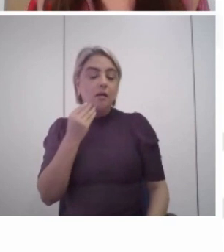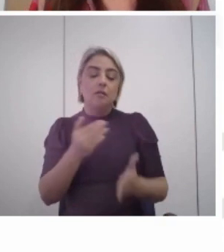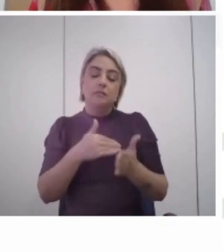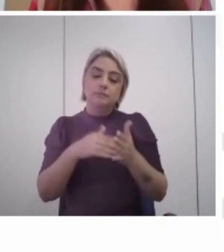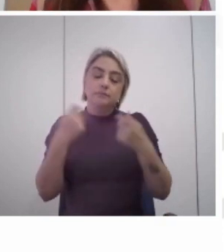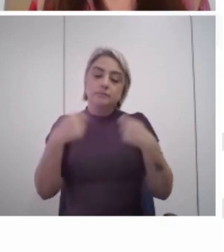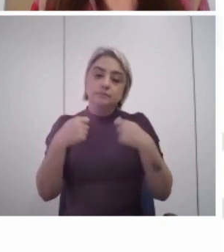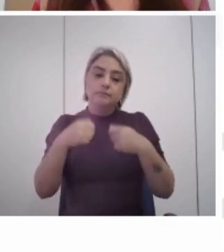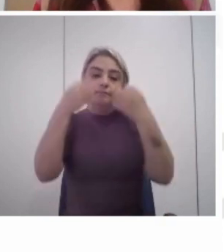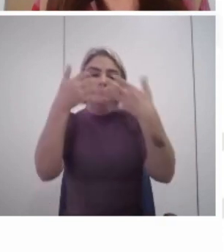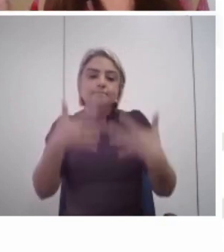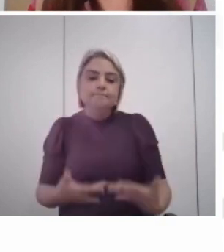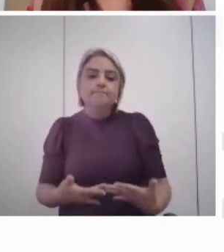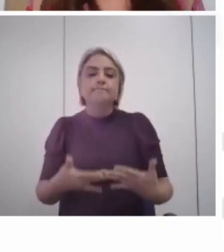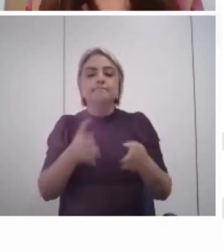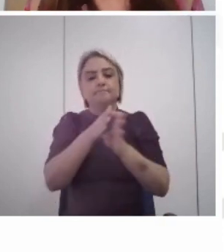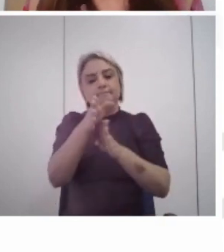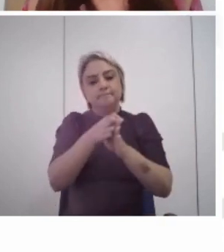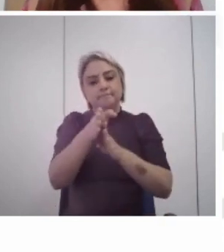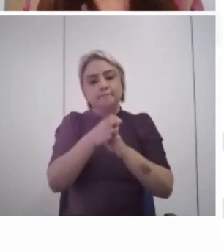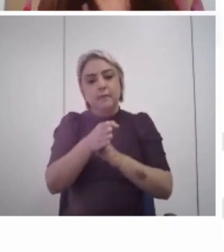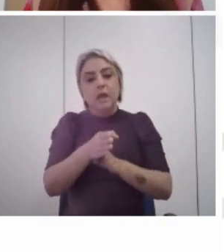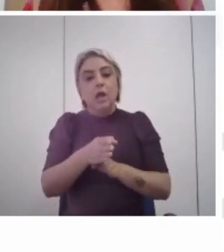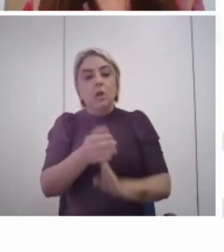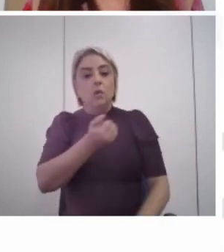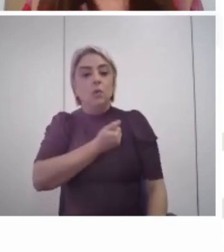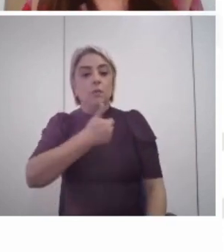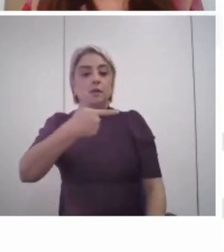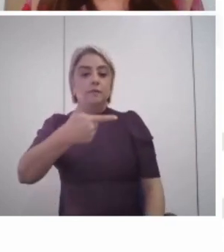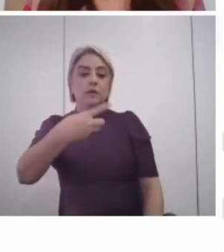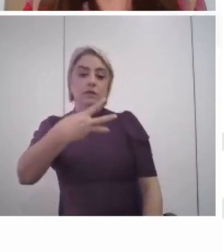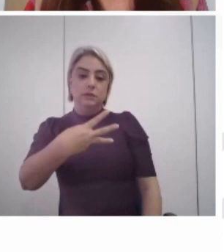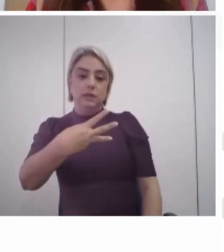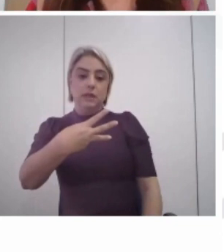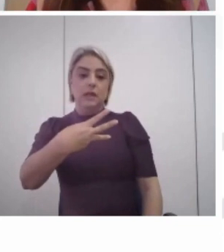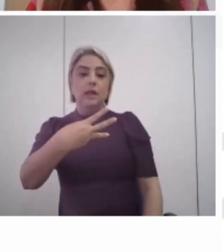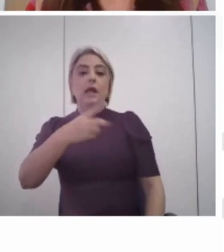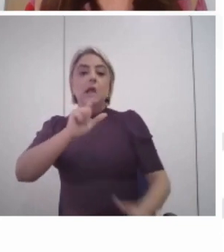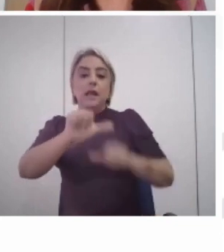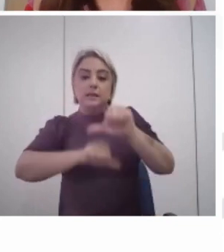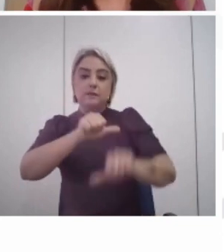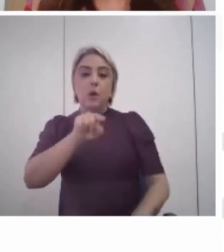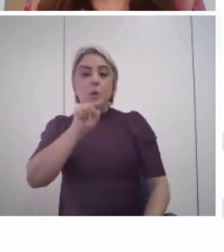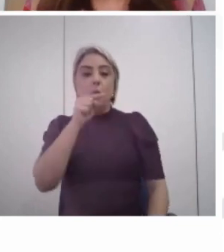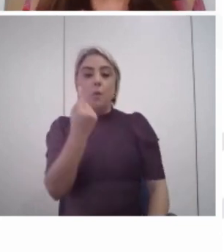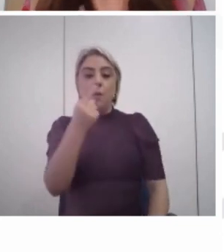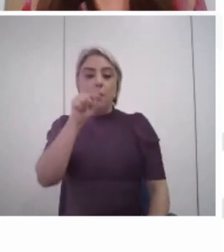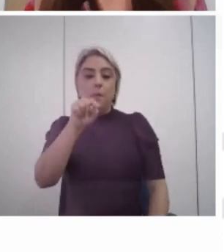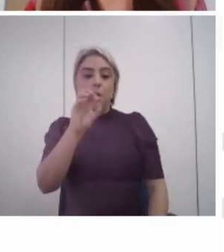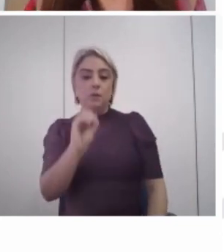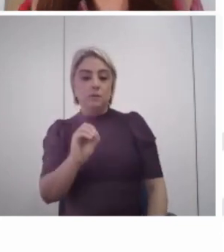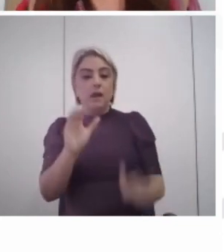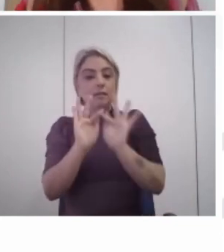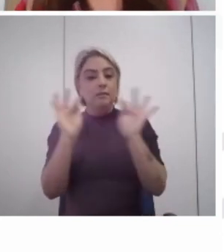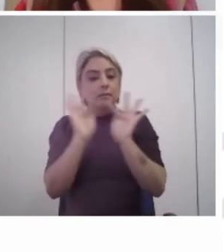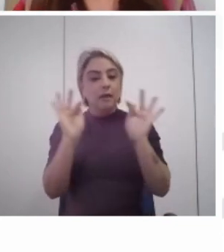necessário explicitar isso no manual. E isso fica no item 23, nessa versão 1.0, que é a versão simplificada, né?